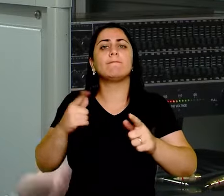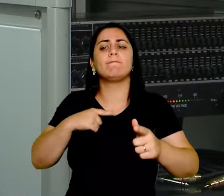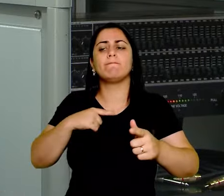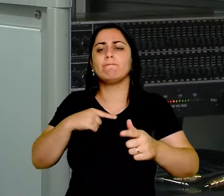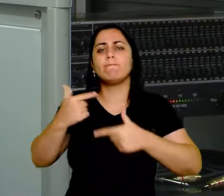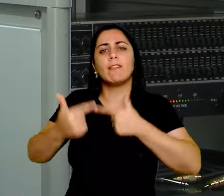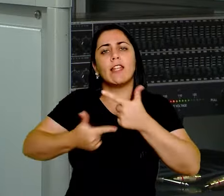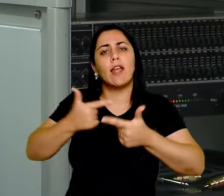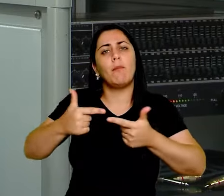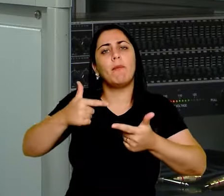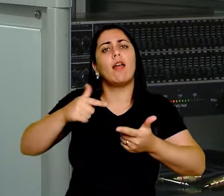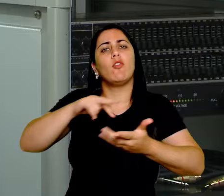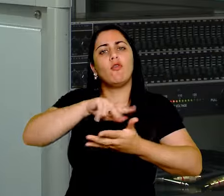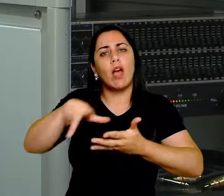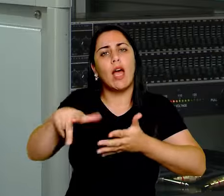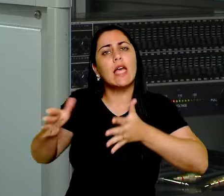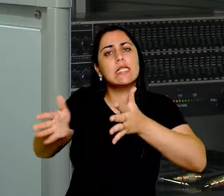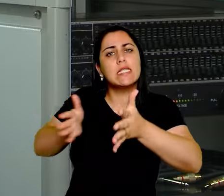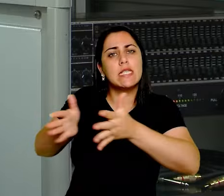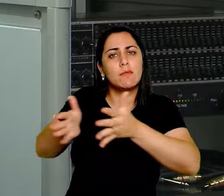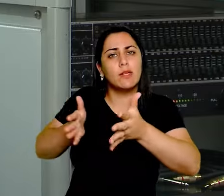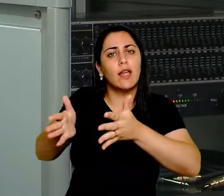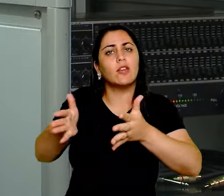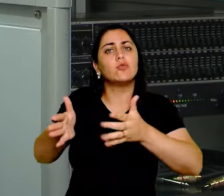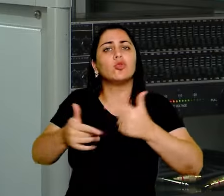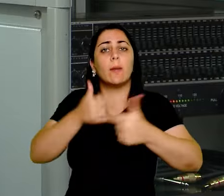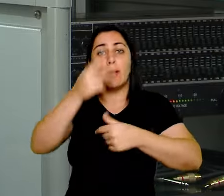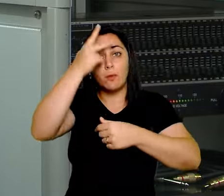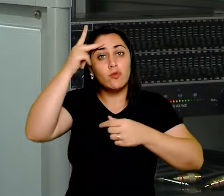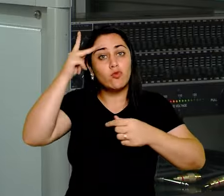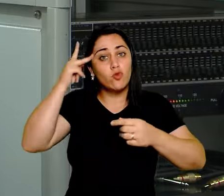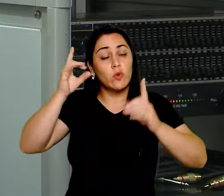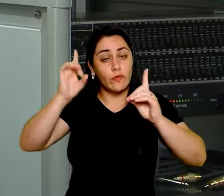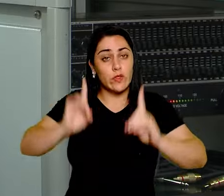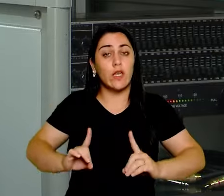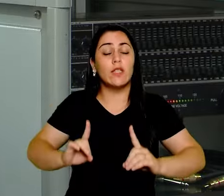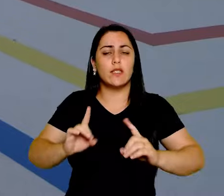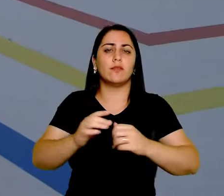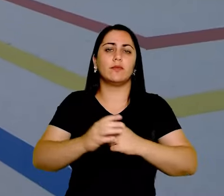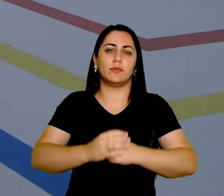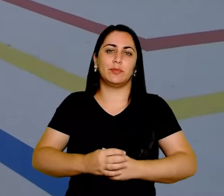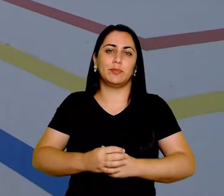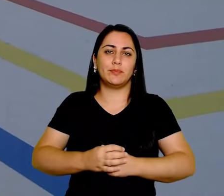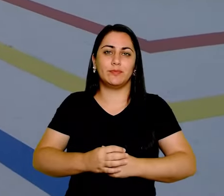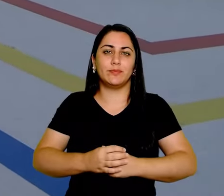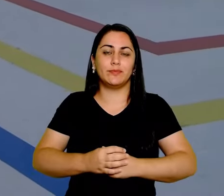desenvolver diversas formas de acessibilizar o trabalho de alguém com deficiência.